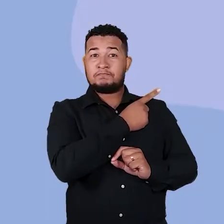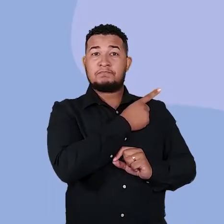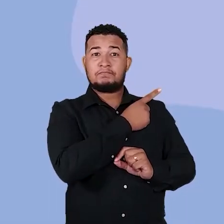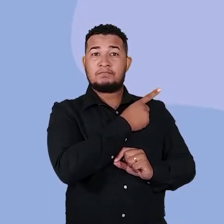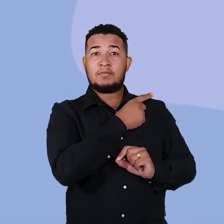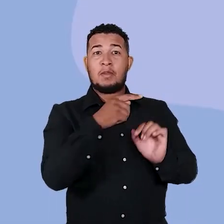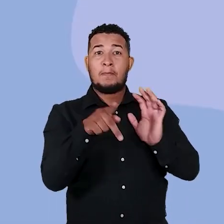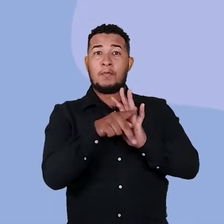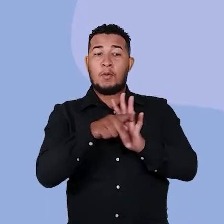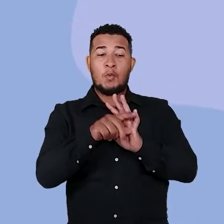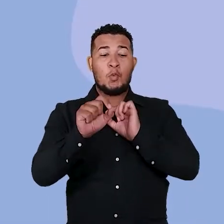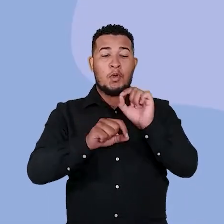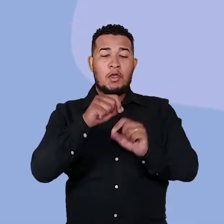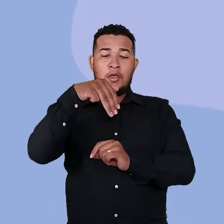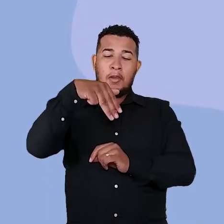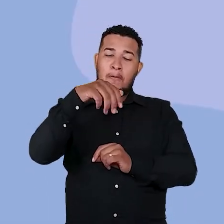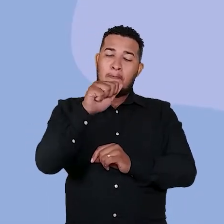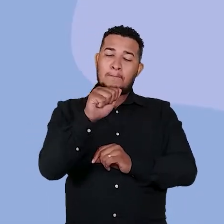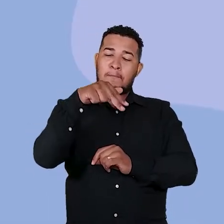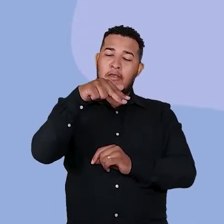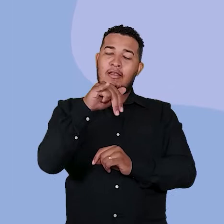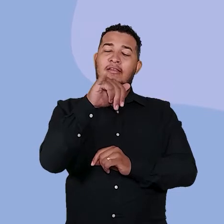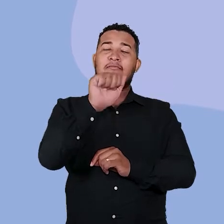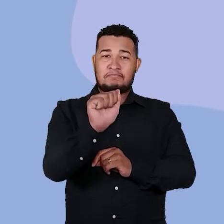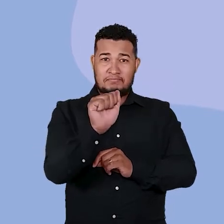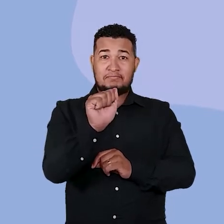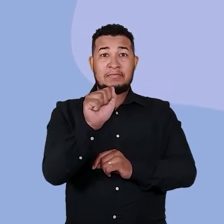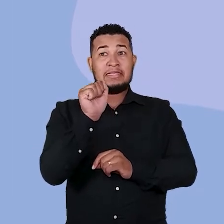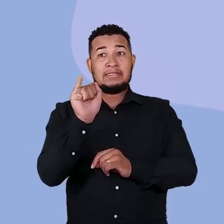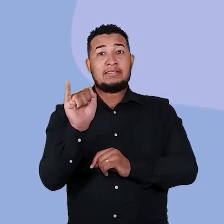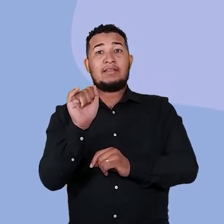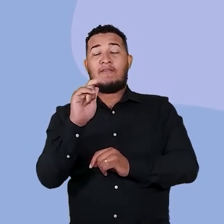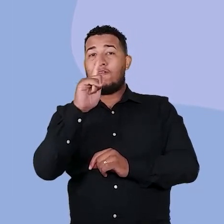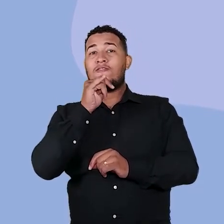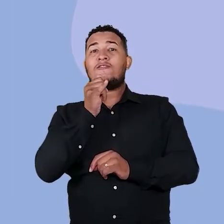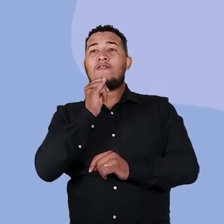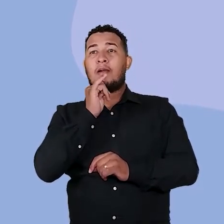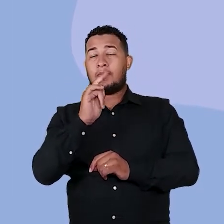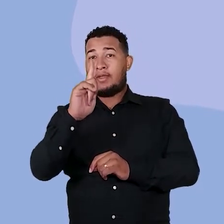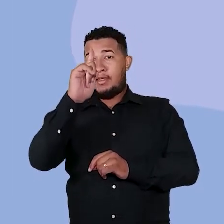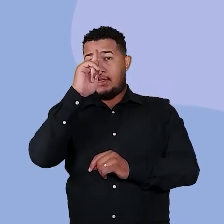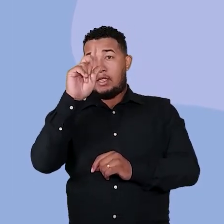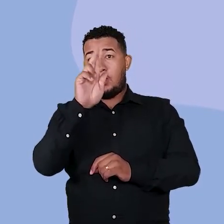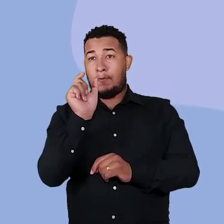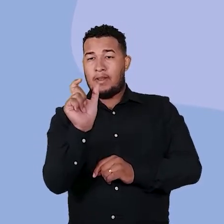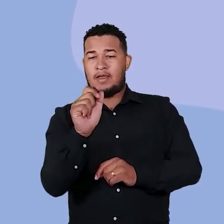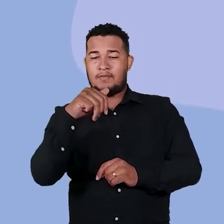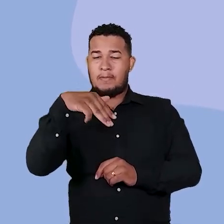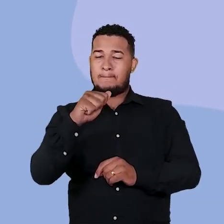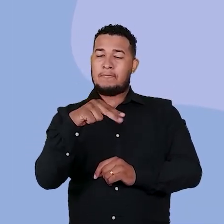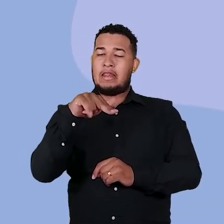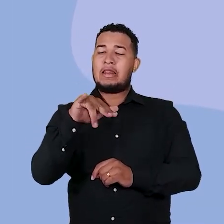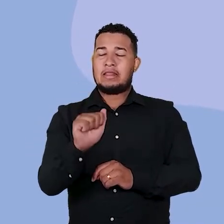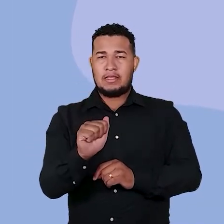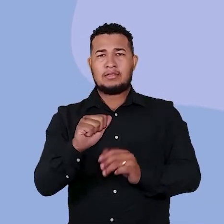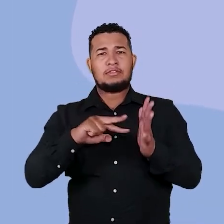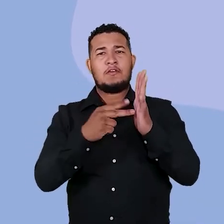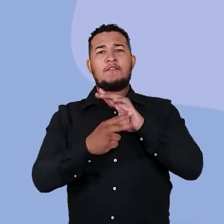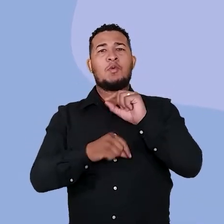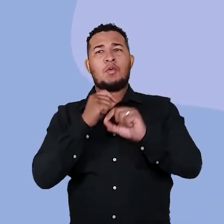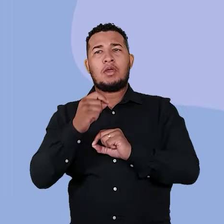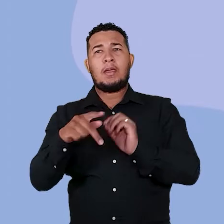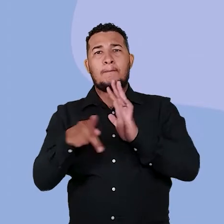na tela, é a expressão mania. Quando o grego usa essa palavra mania, ele está se referindo